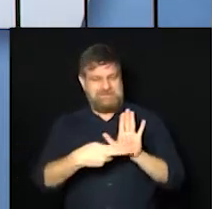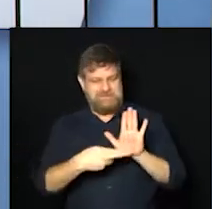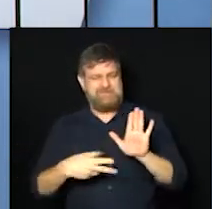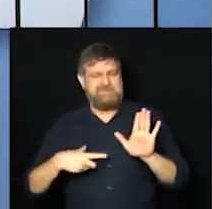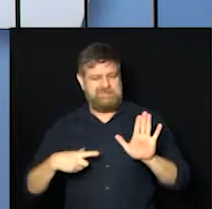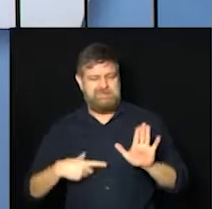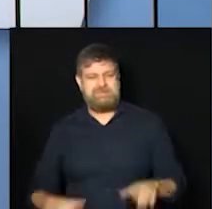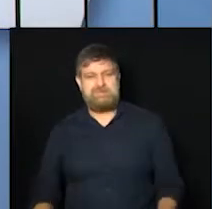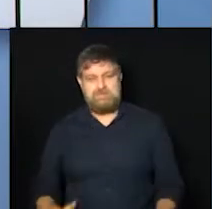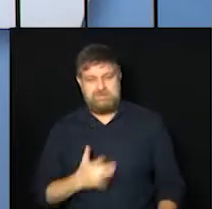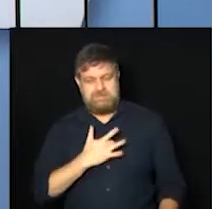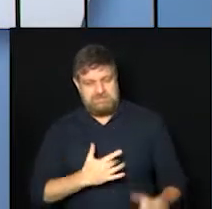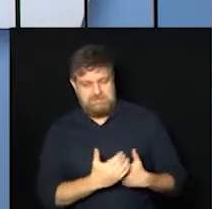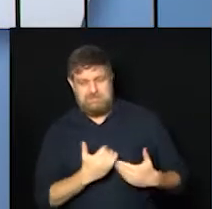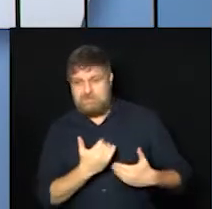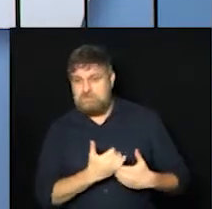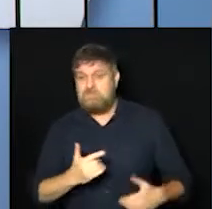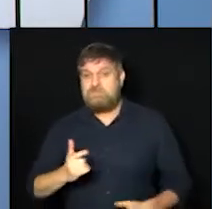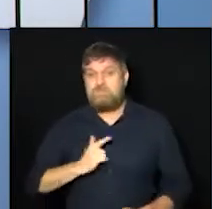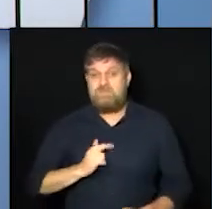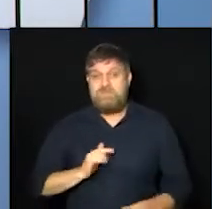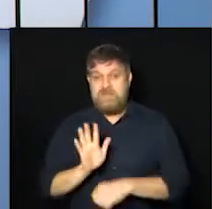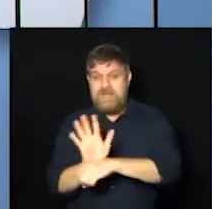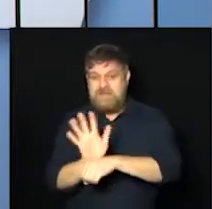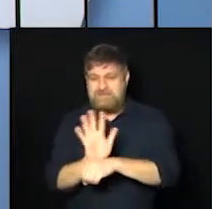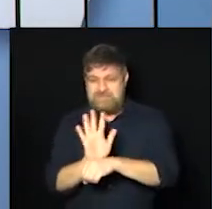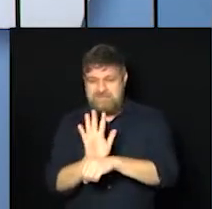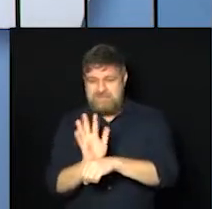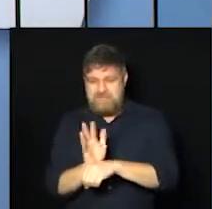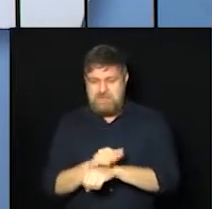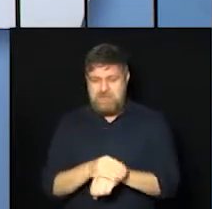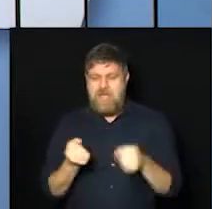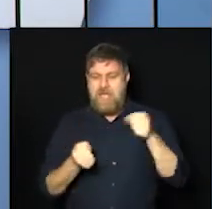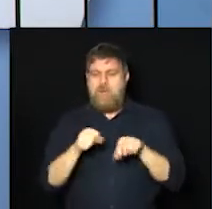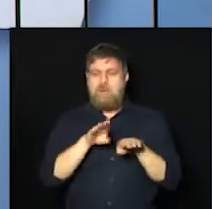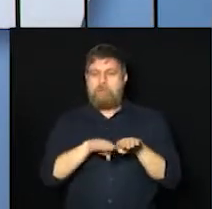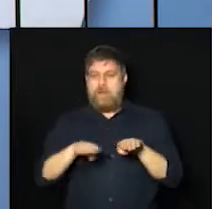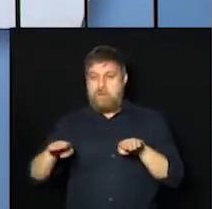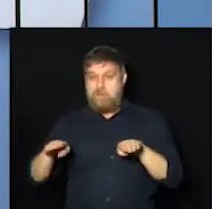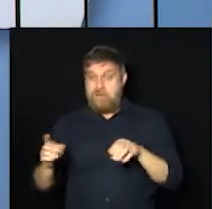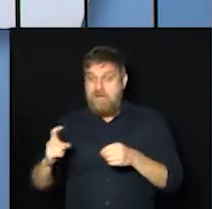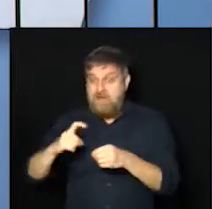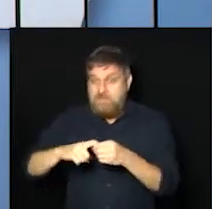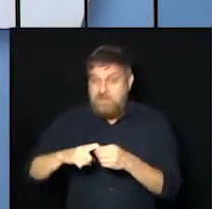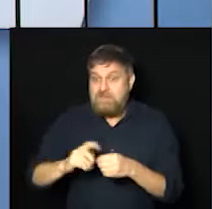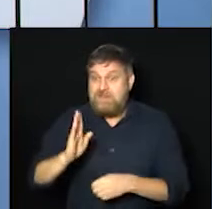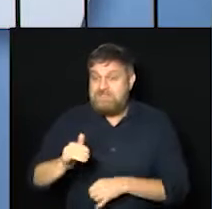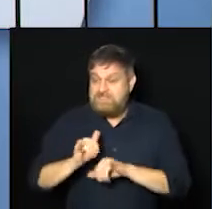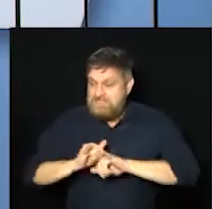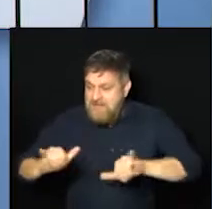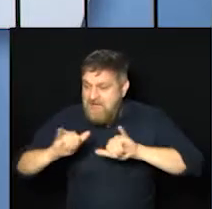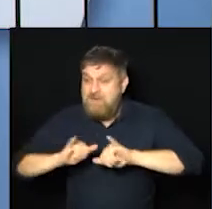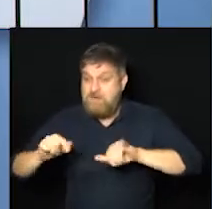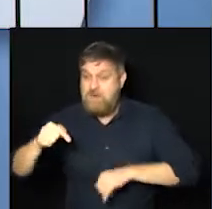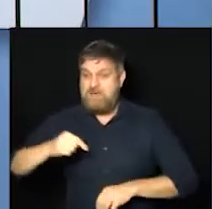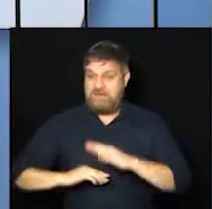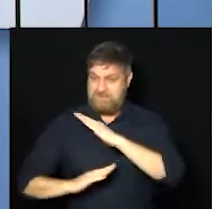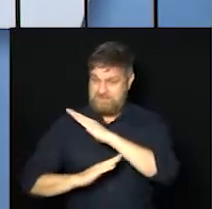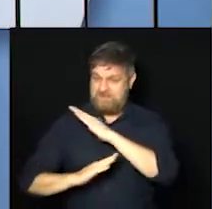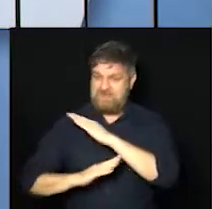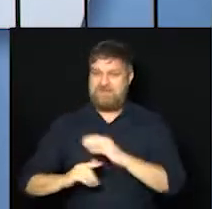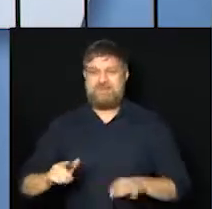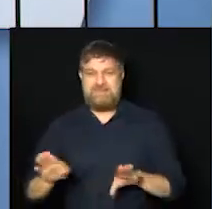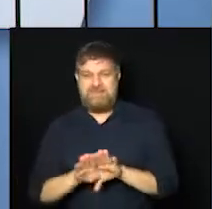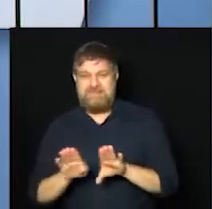os protocolos, aquele cinema drive-in de antigamente está de volta. A gente já falou até aqui no Câmara Total,